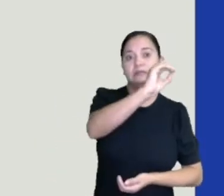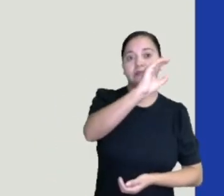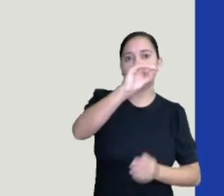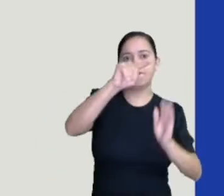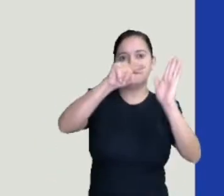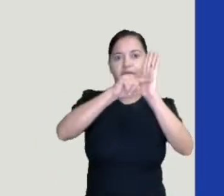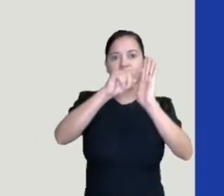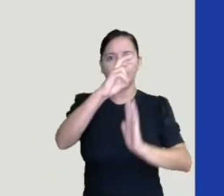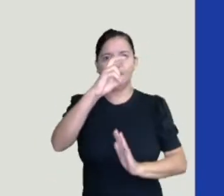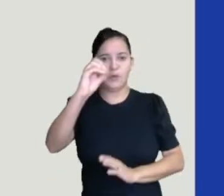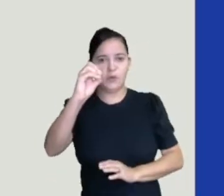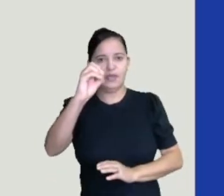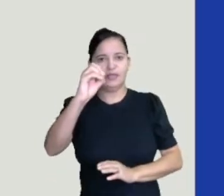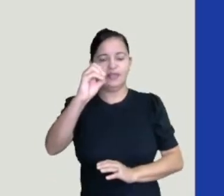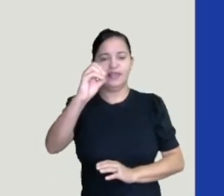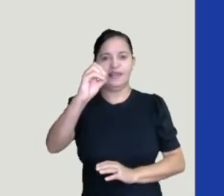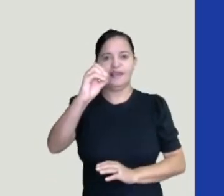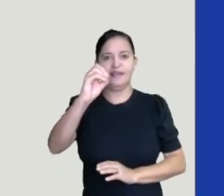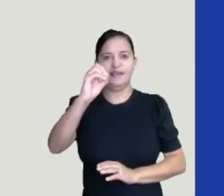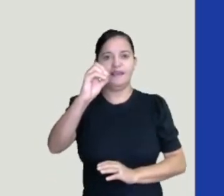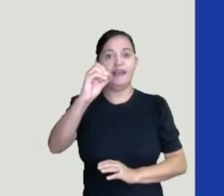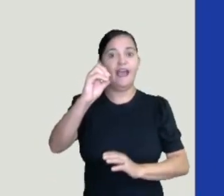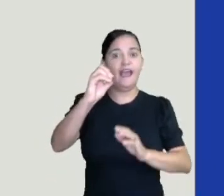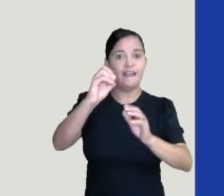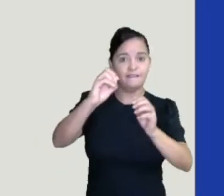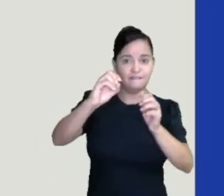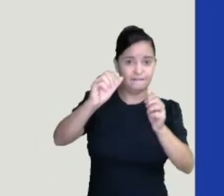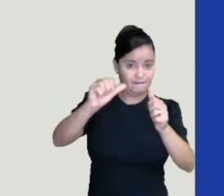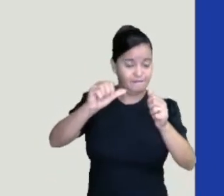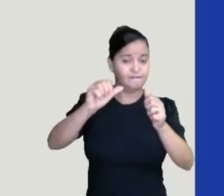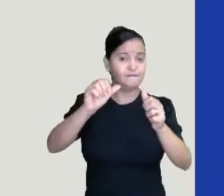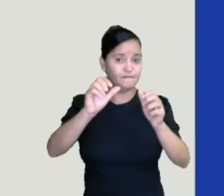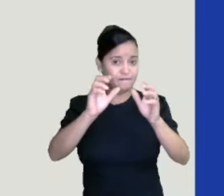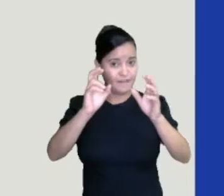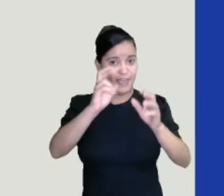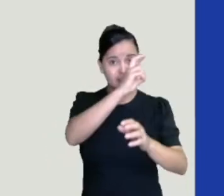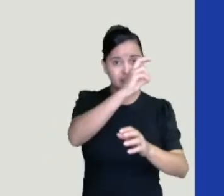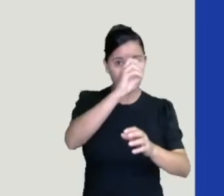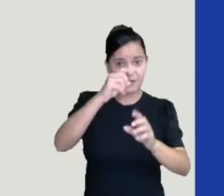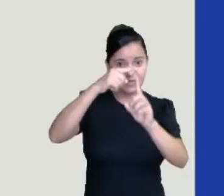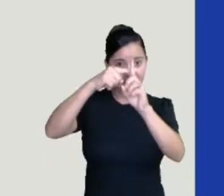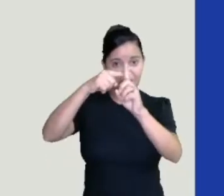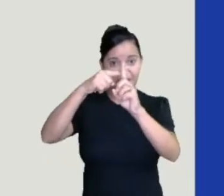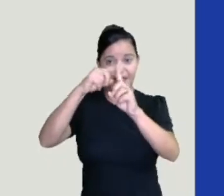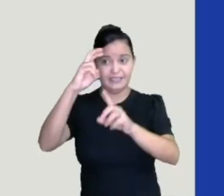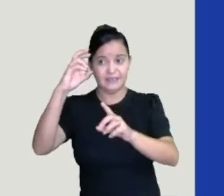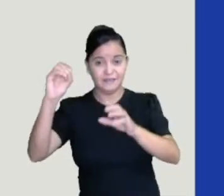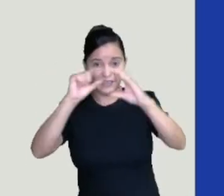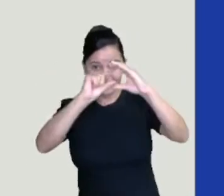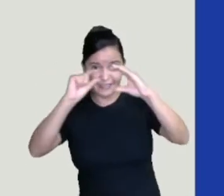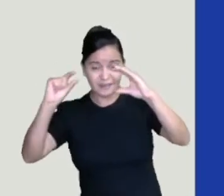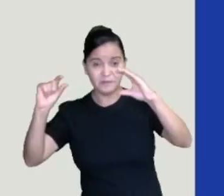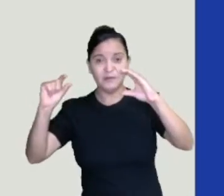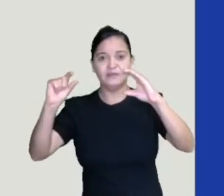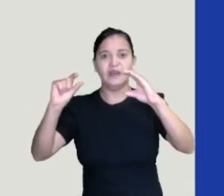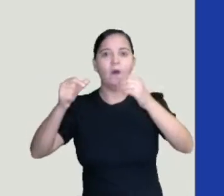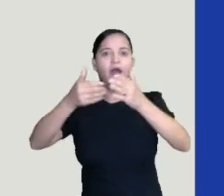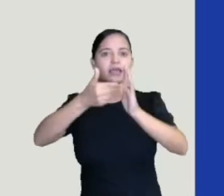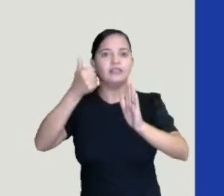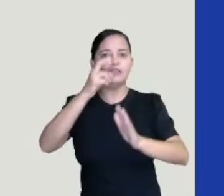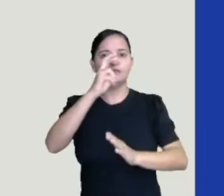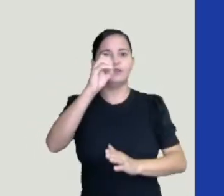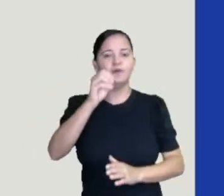menos 50, fiz a decomposição do 100, 50 mais 50, tiro 50, vou ficar